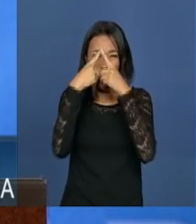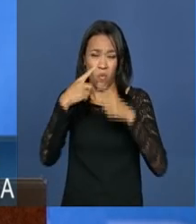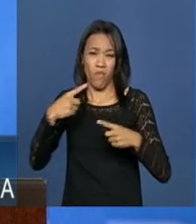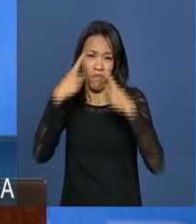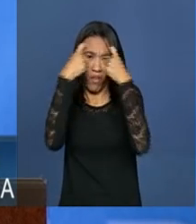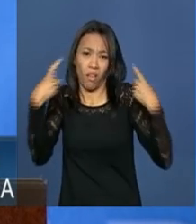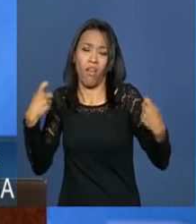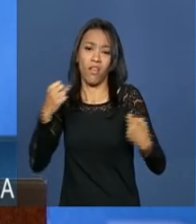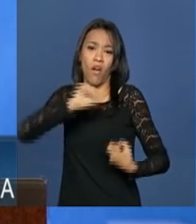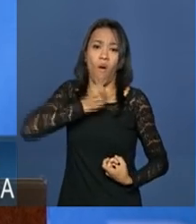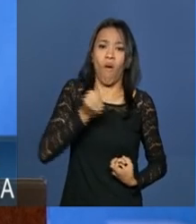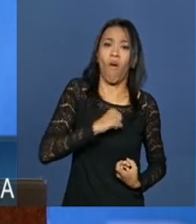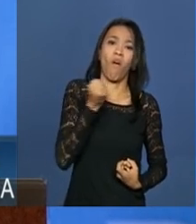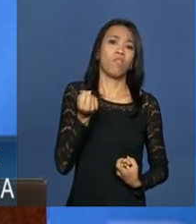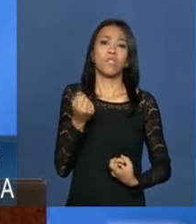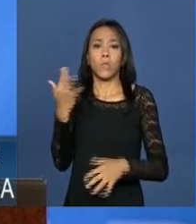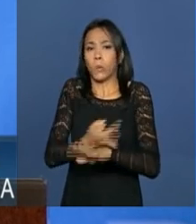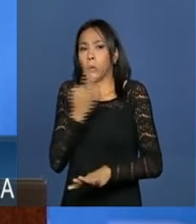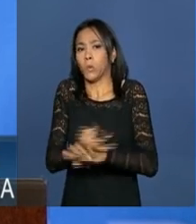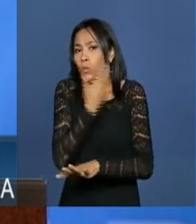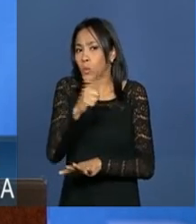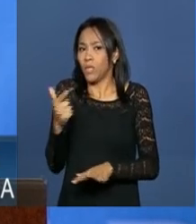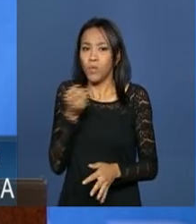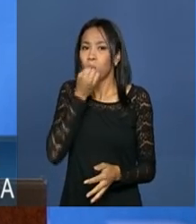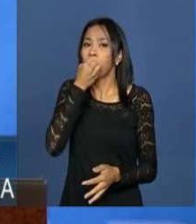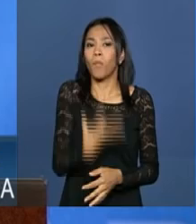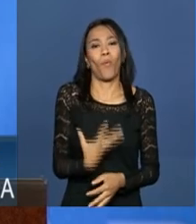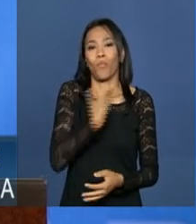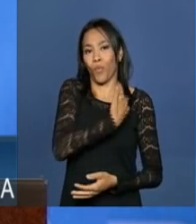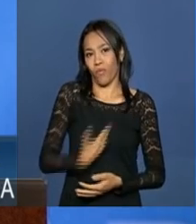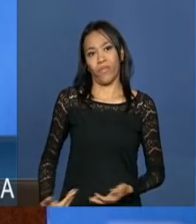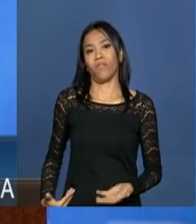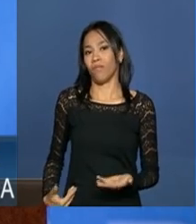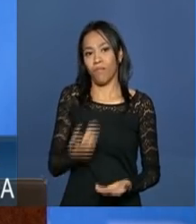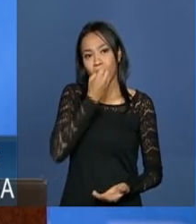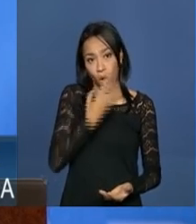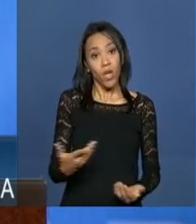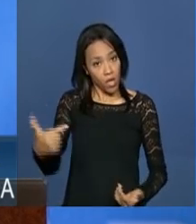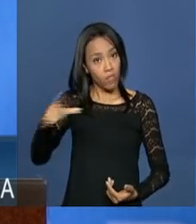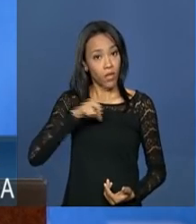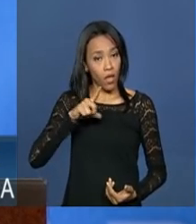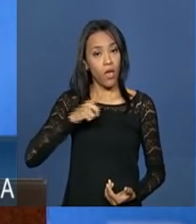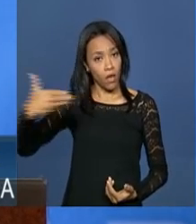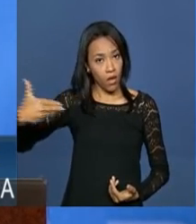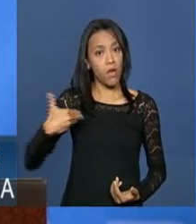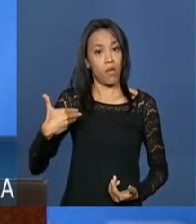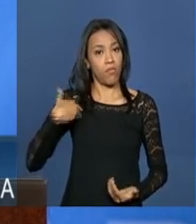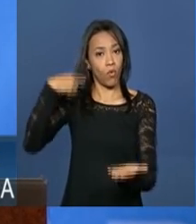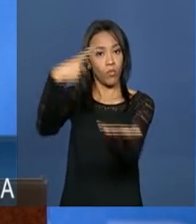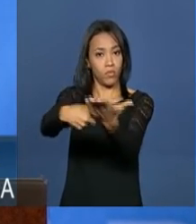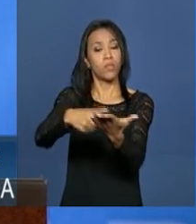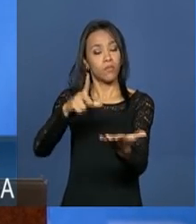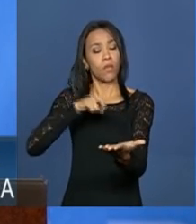não servem a um governo responsável. Eu tenho responsabilidade.